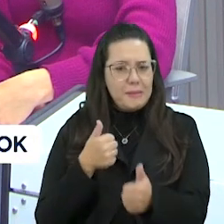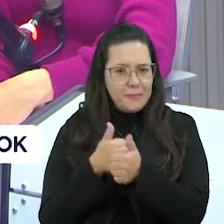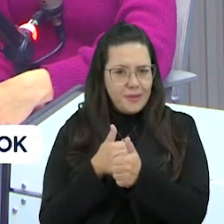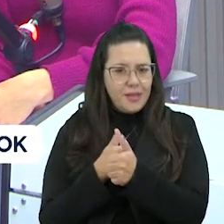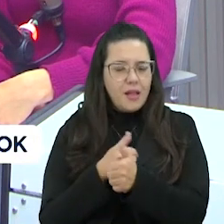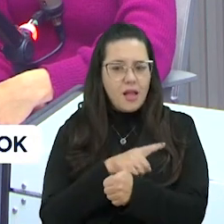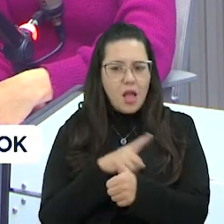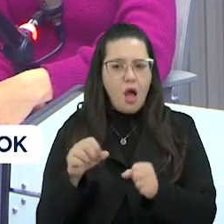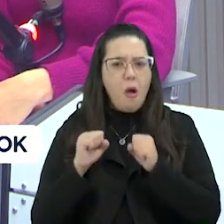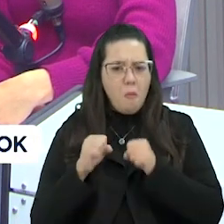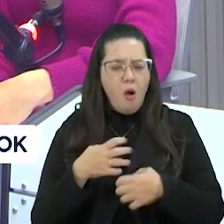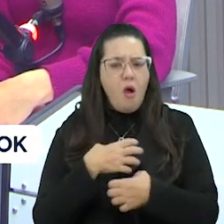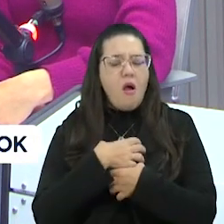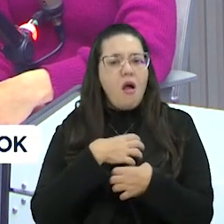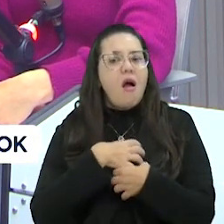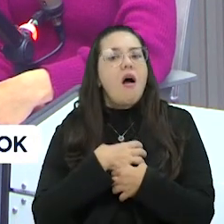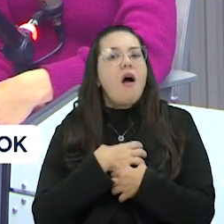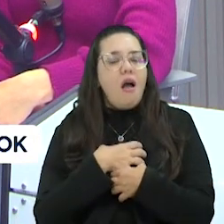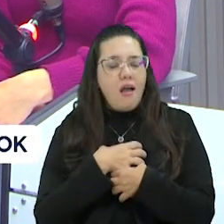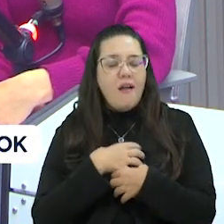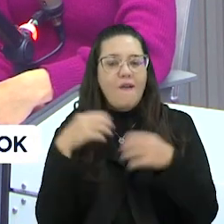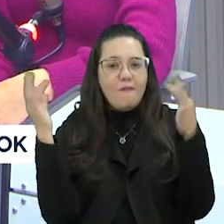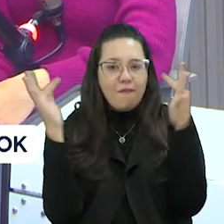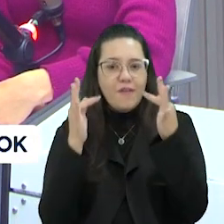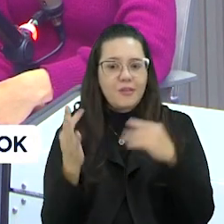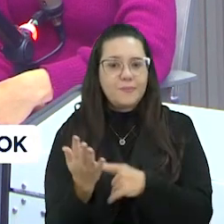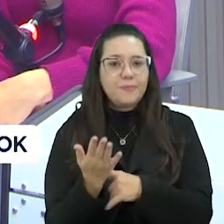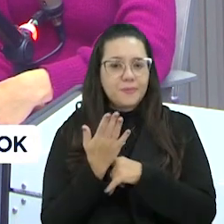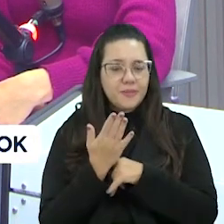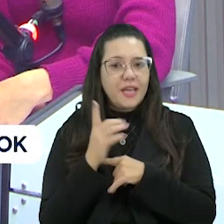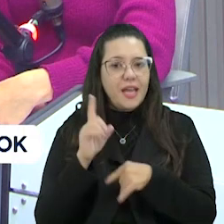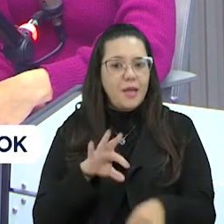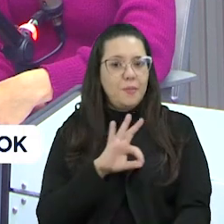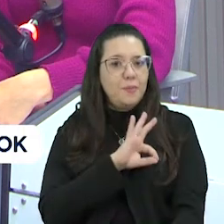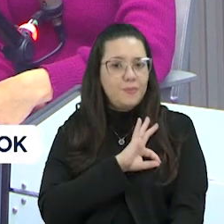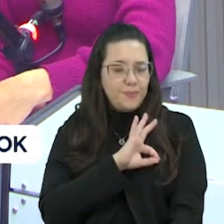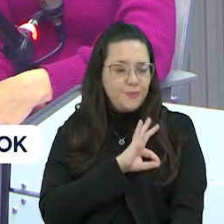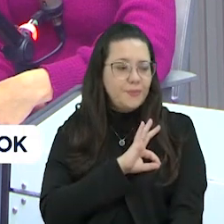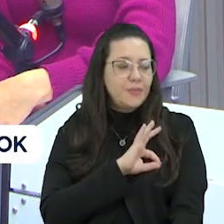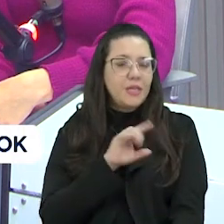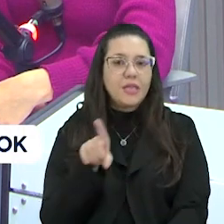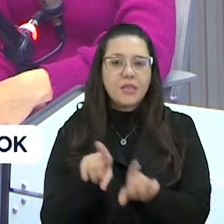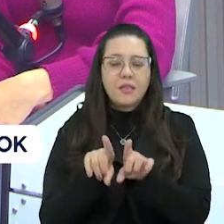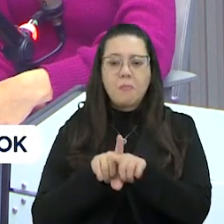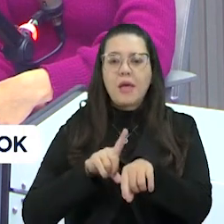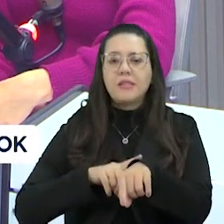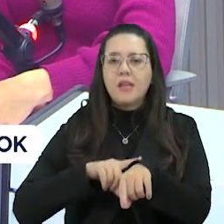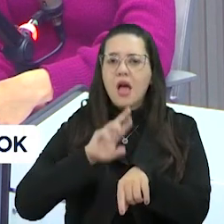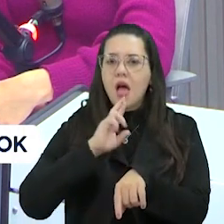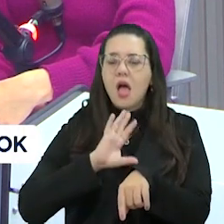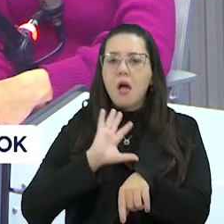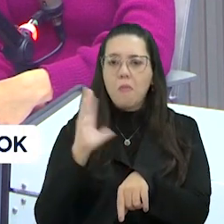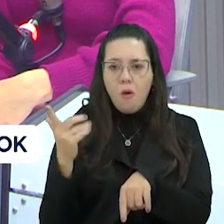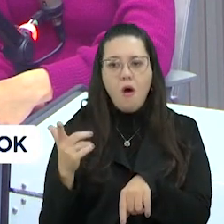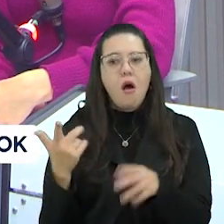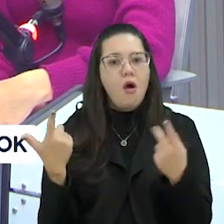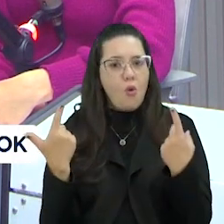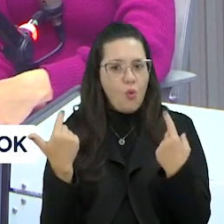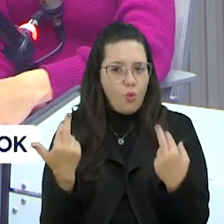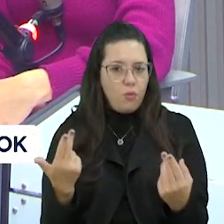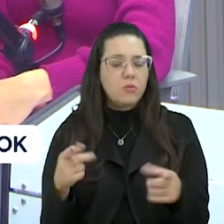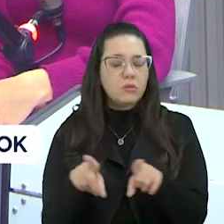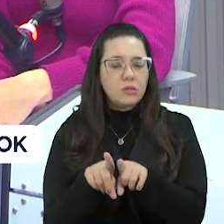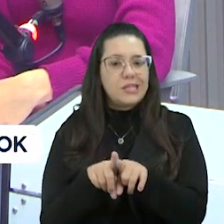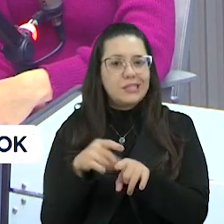pode se sentir muito amparado pela Polícia Militar no atendimento e no tempo de resposta que nós temos aí no empenho da viatura policial. Então,